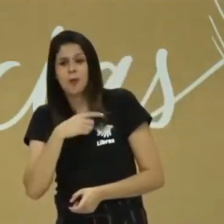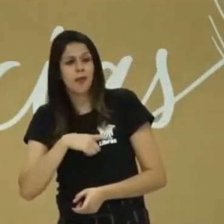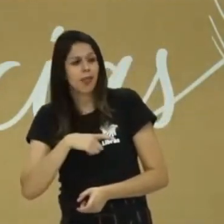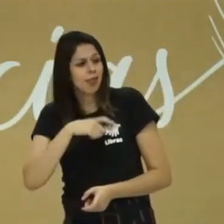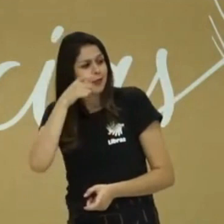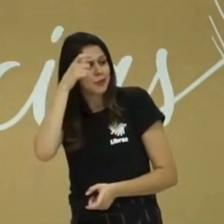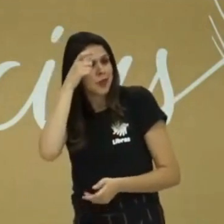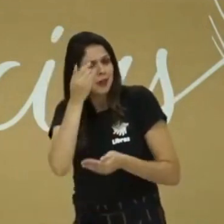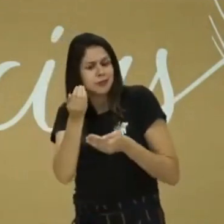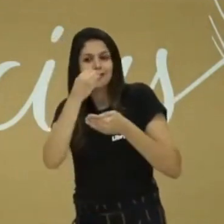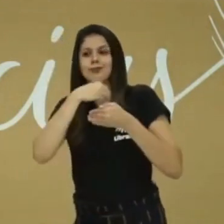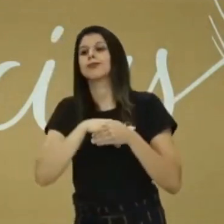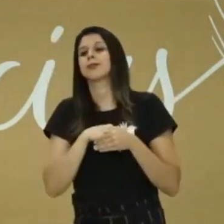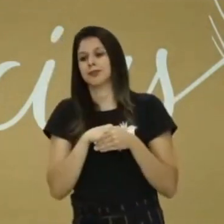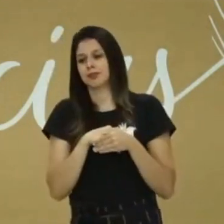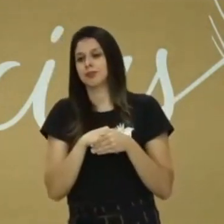sua Concepção